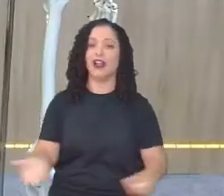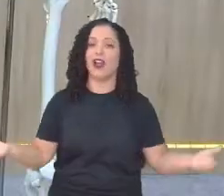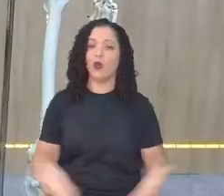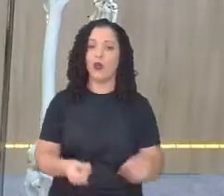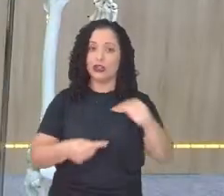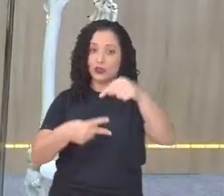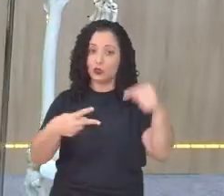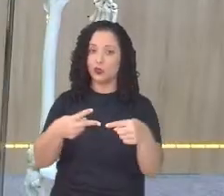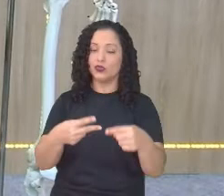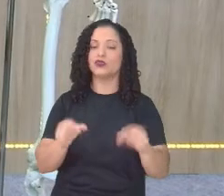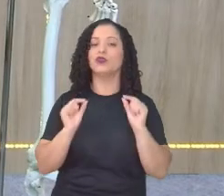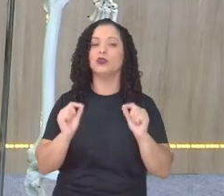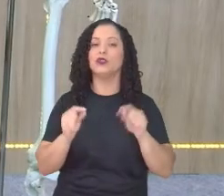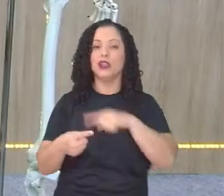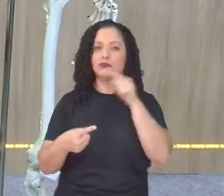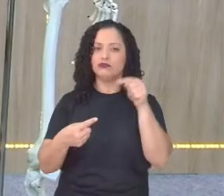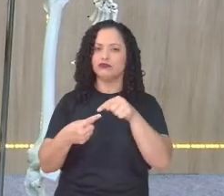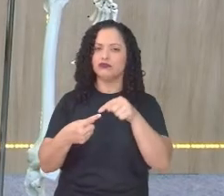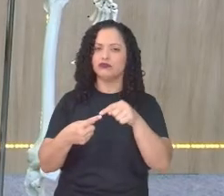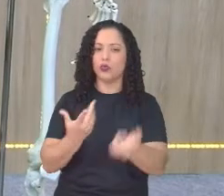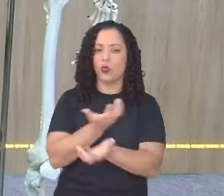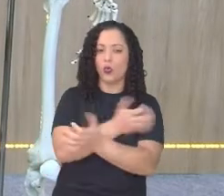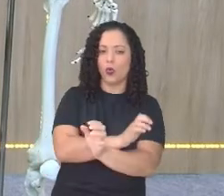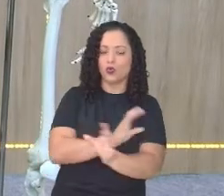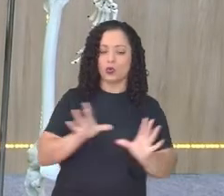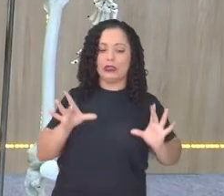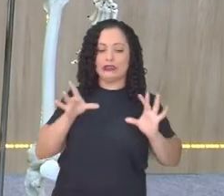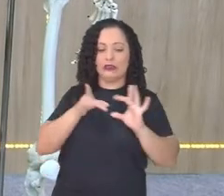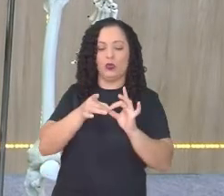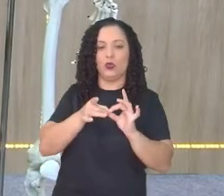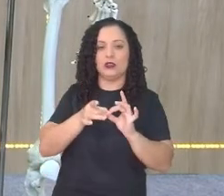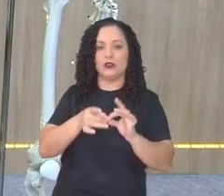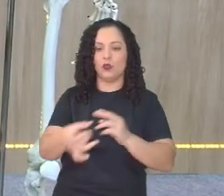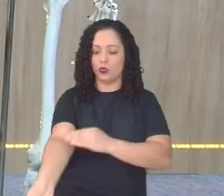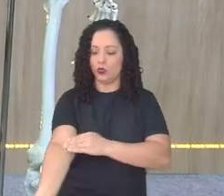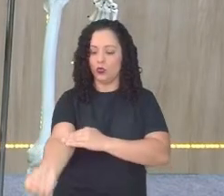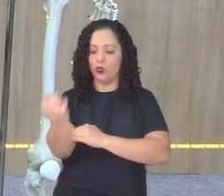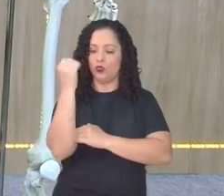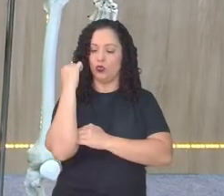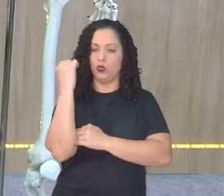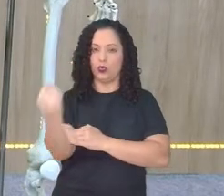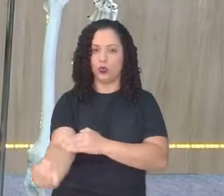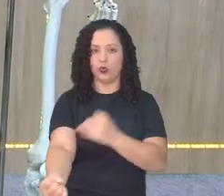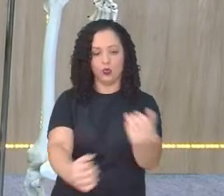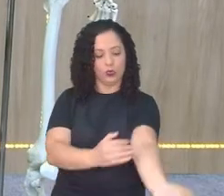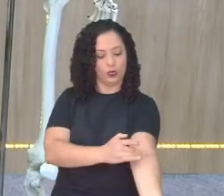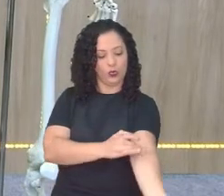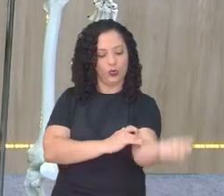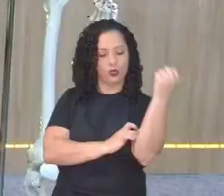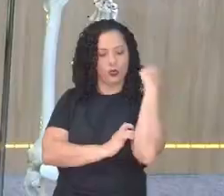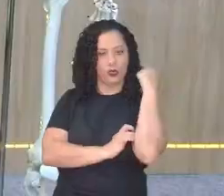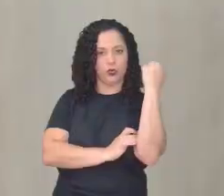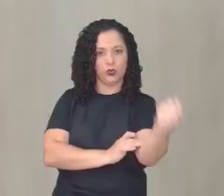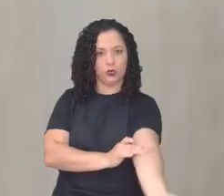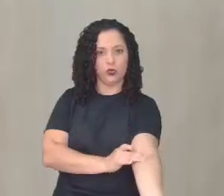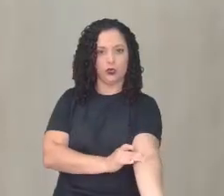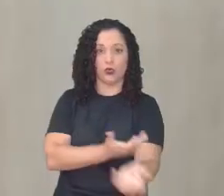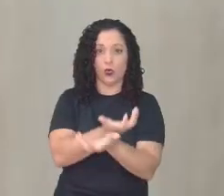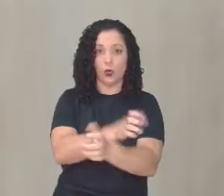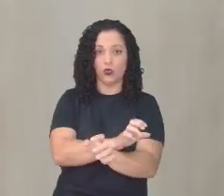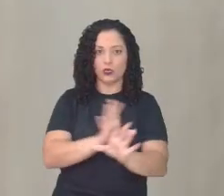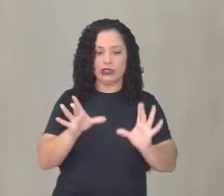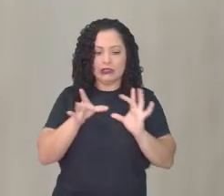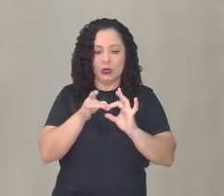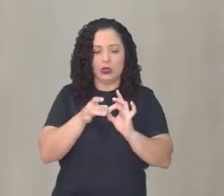estruturas. Uma é a união entre um osso e outro, para que não ocorra desgaste. Porque quanto mais a gente movimenta, mais vai